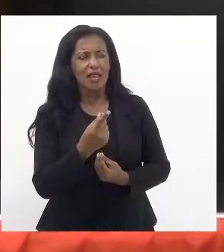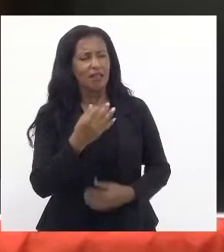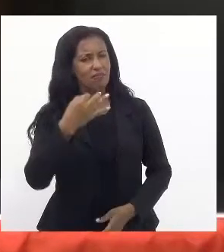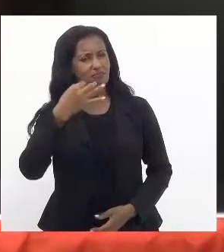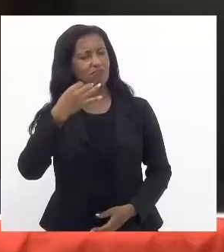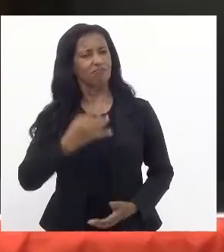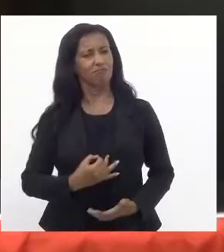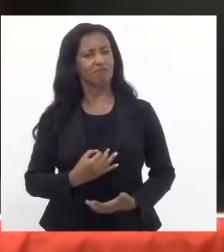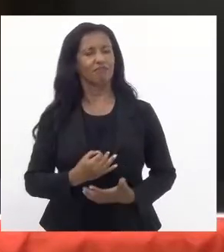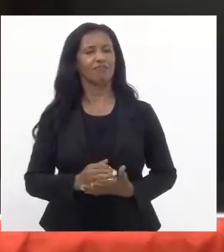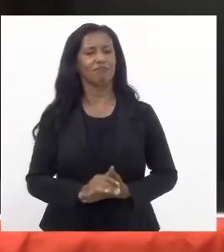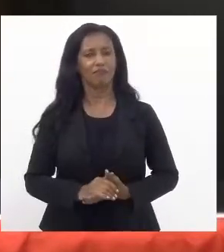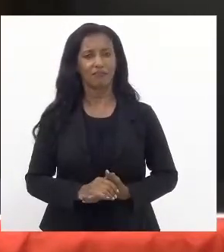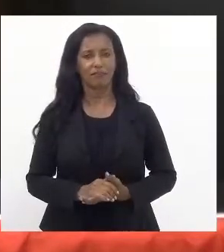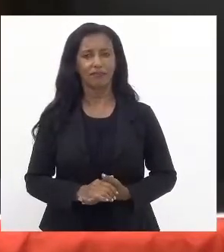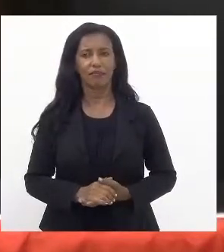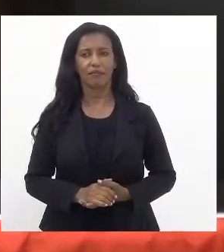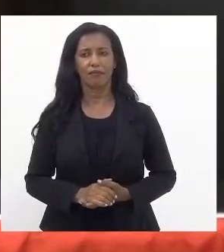convicto